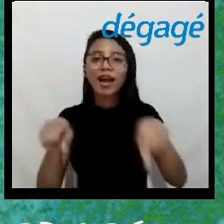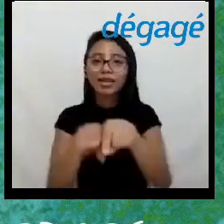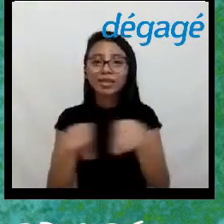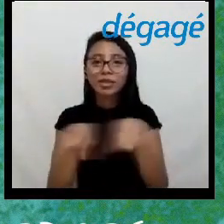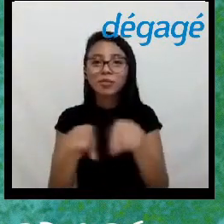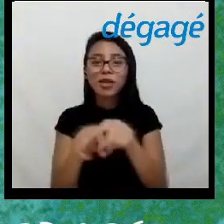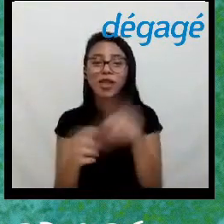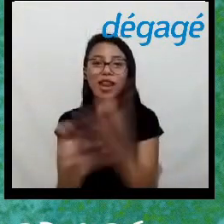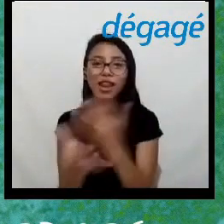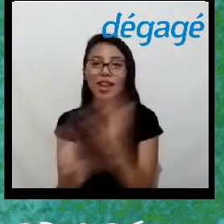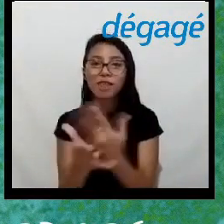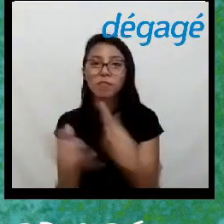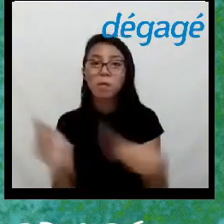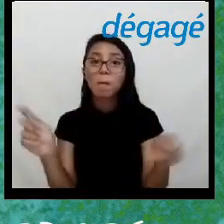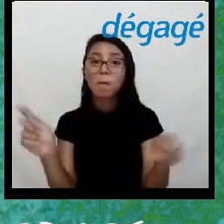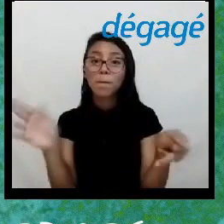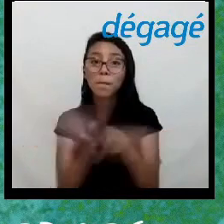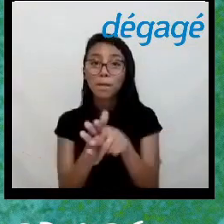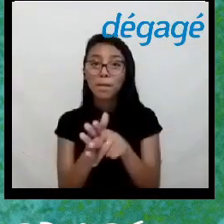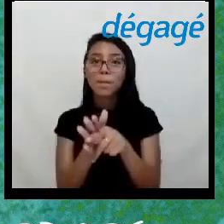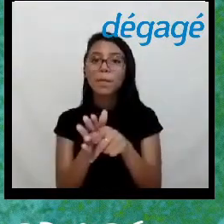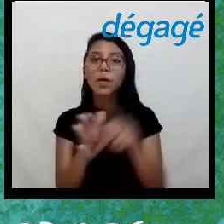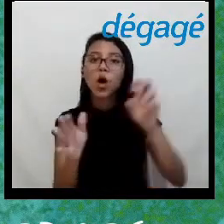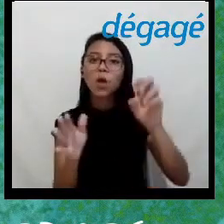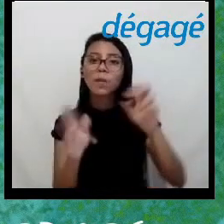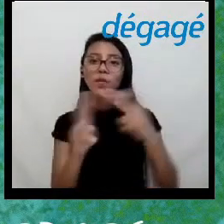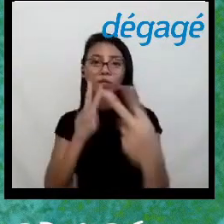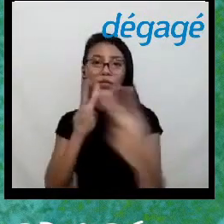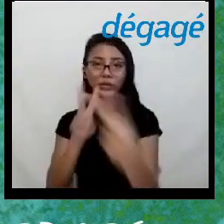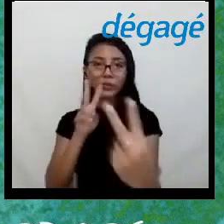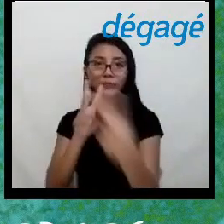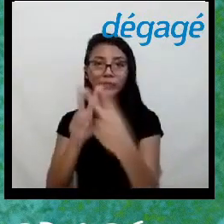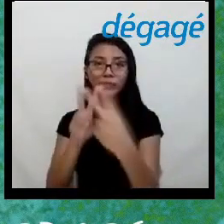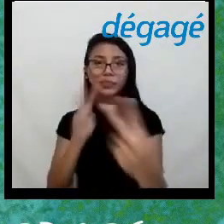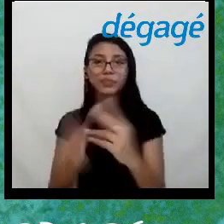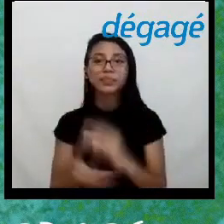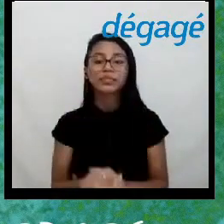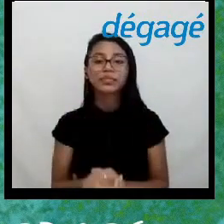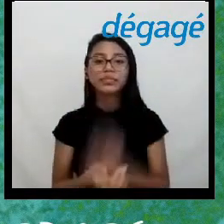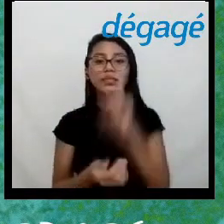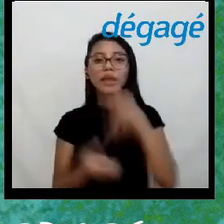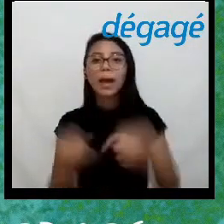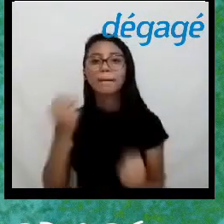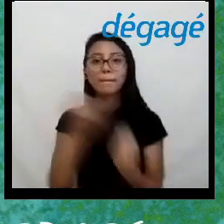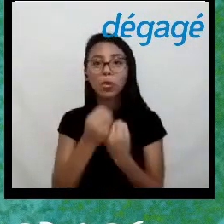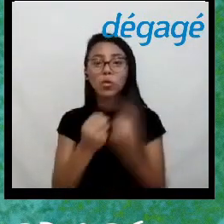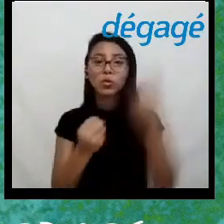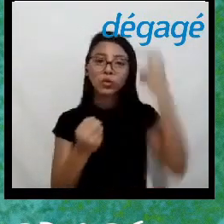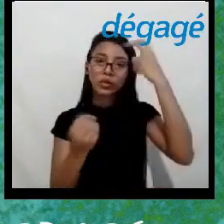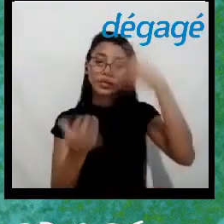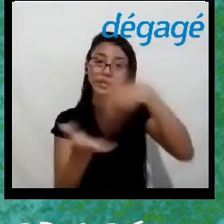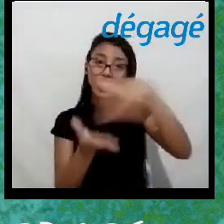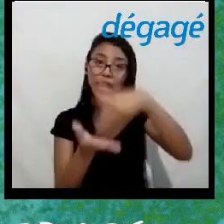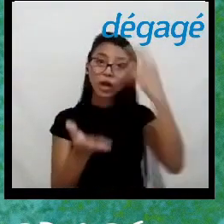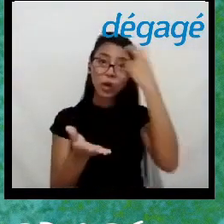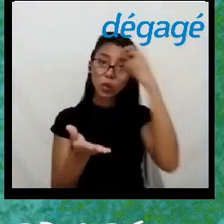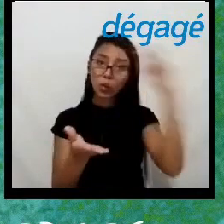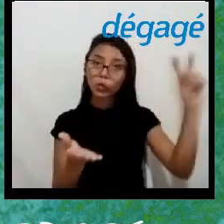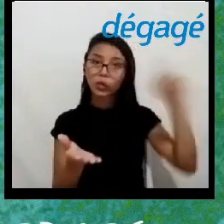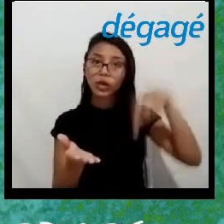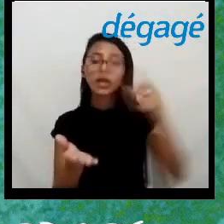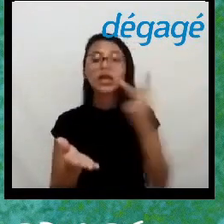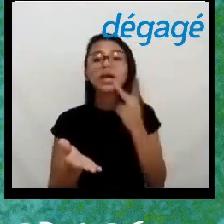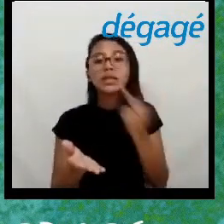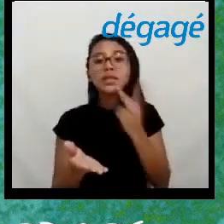Teatro da Boca Rica, por meio da Secretaria da Cultura do Estado do Ceará, do Fundo Estadual de Cultura,